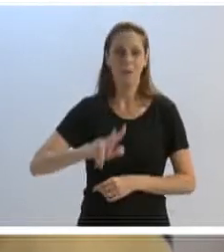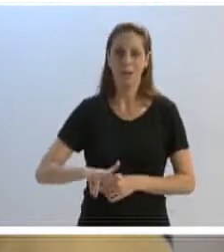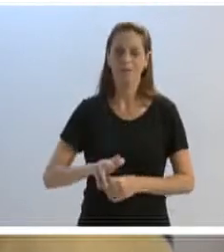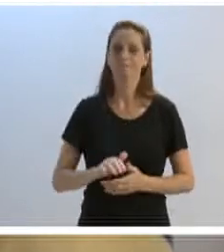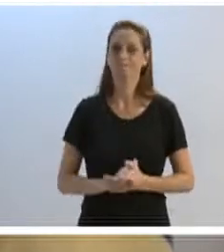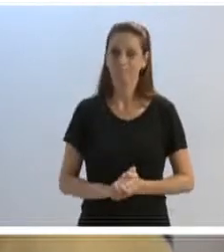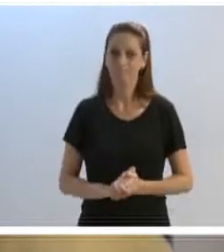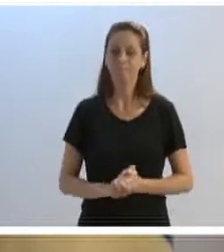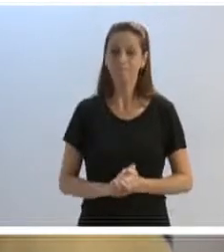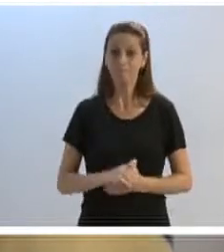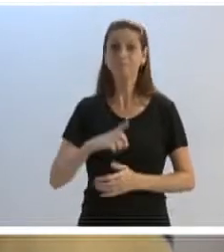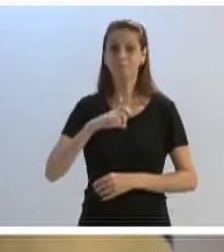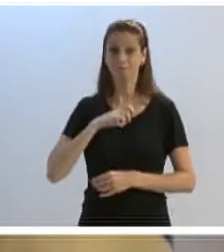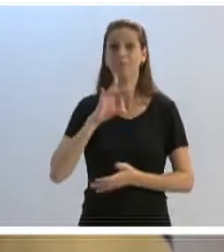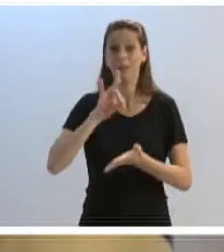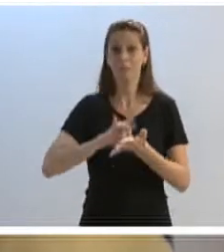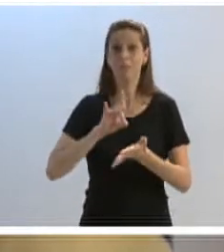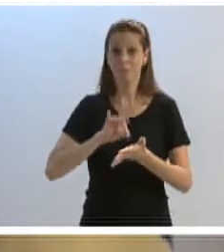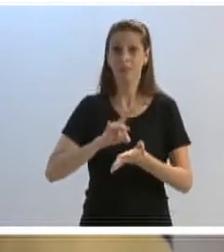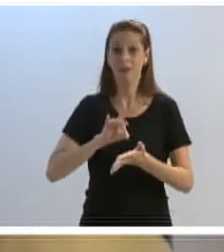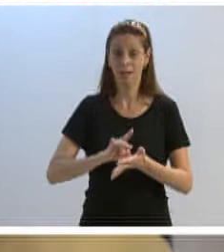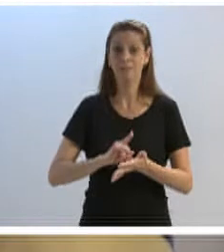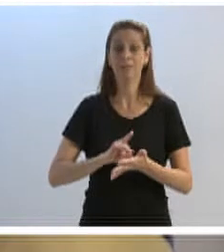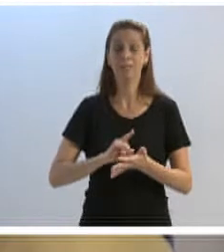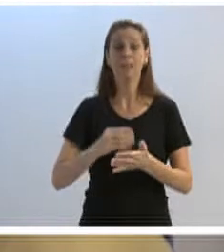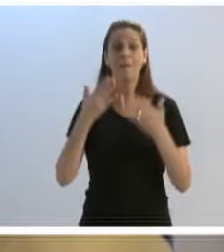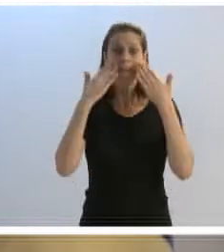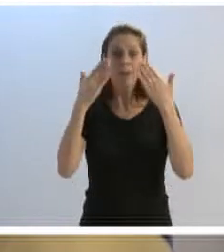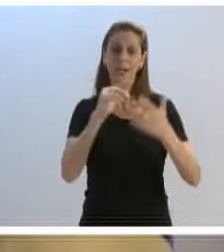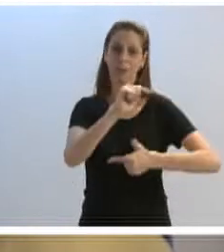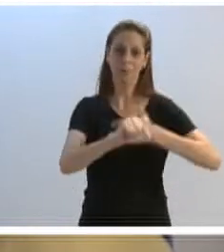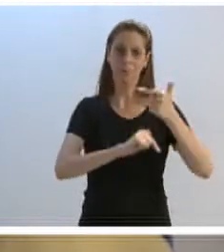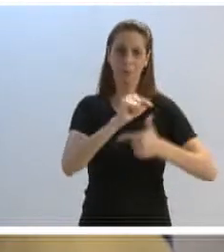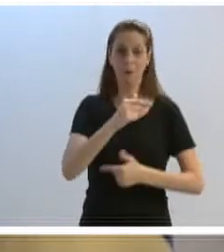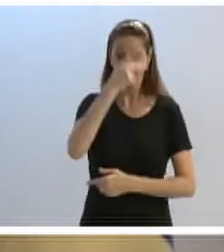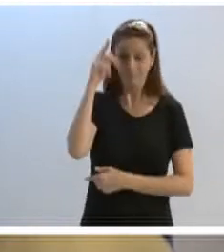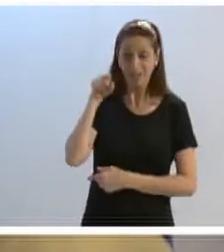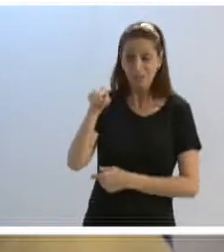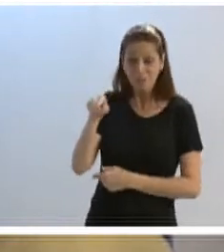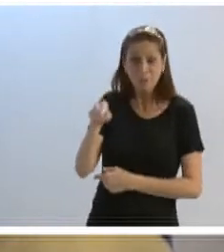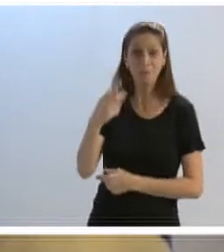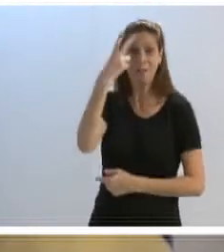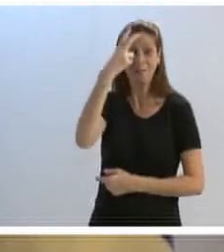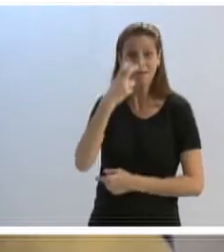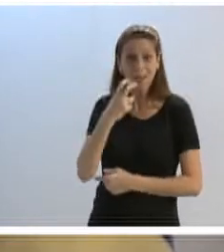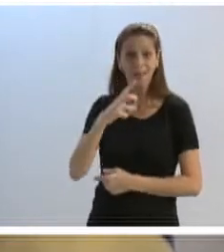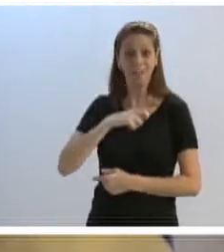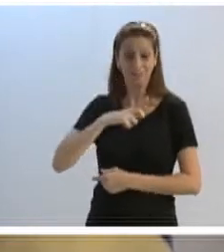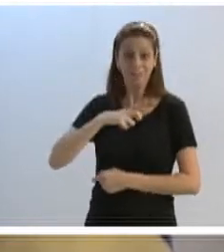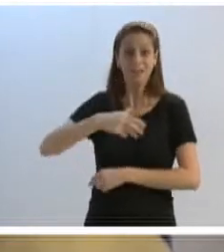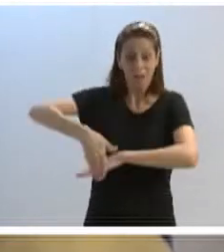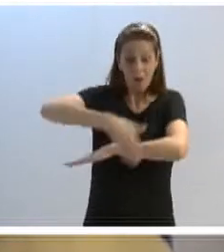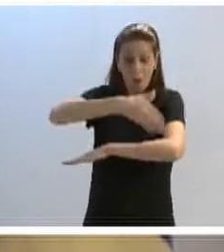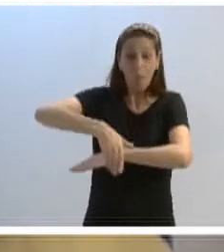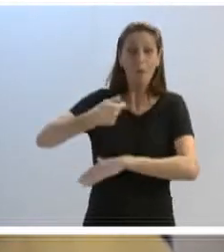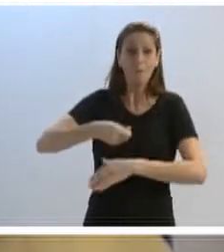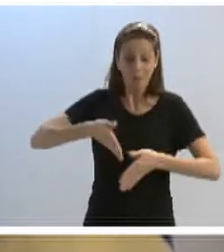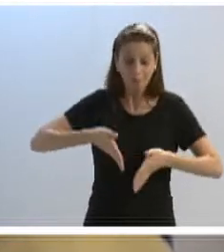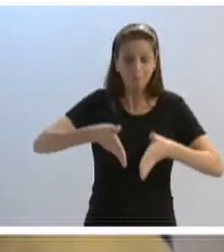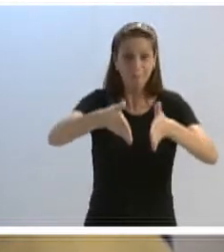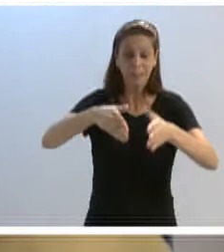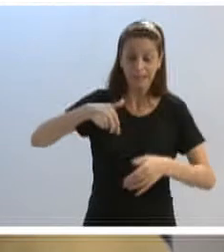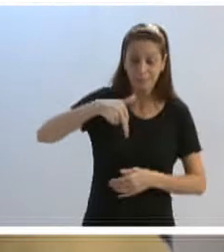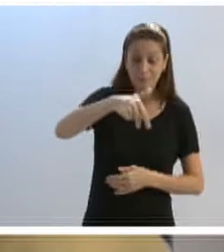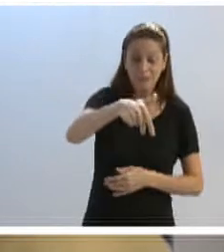no cruzamento de fronte ao seu local de trabalho, uma pessoa cega, ao tentar atravessar a rua, foi atingido por um